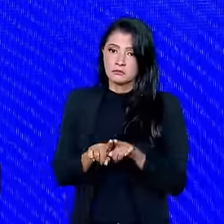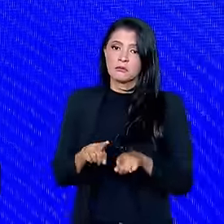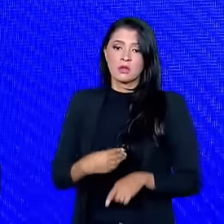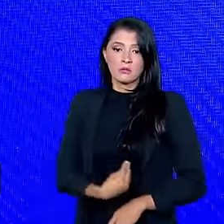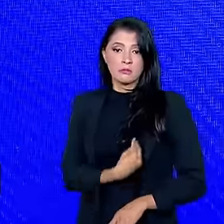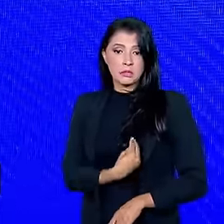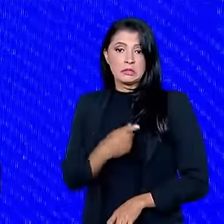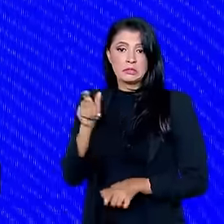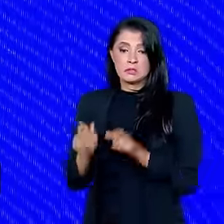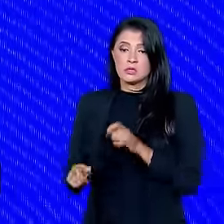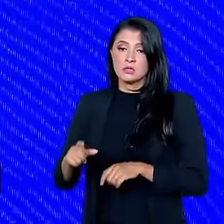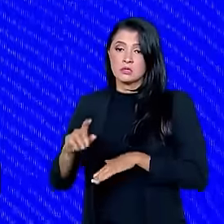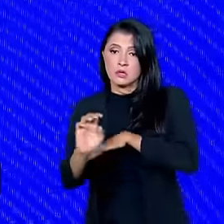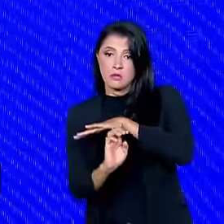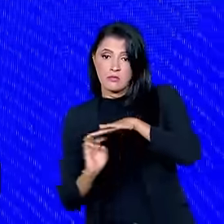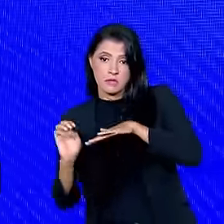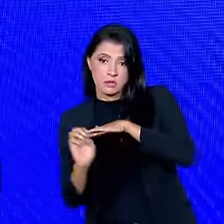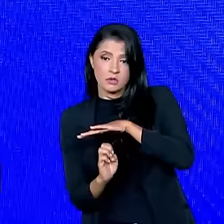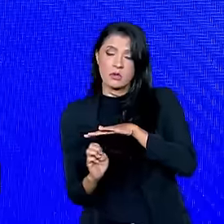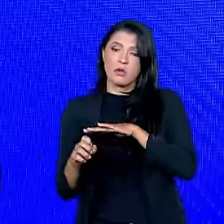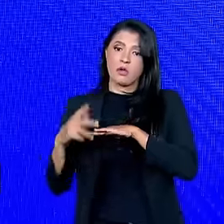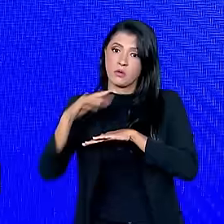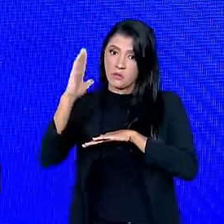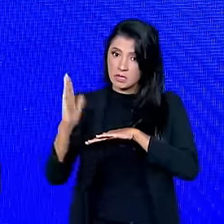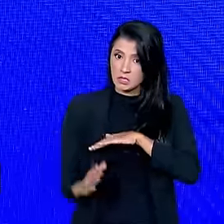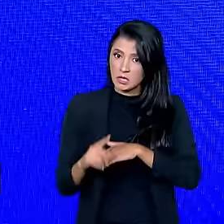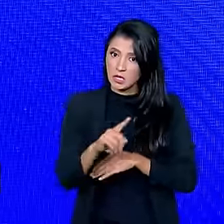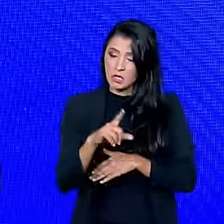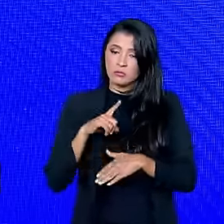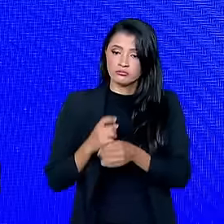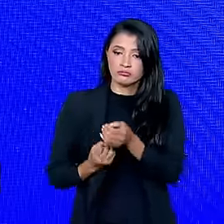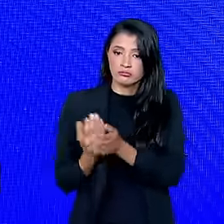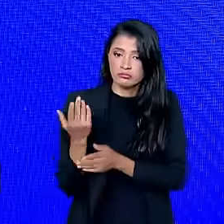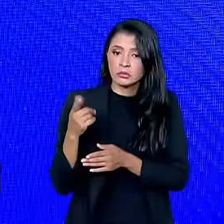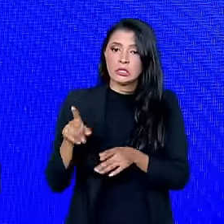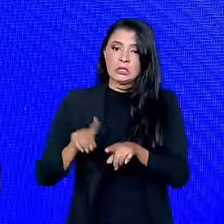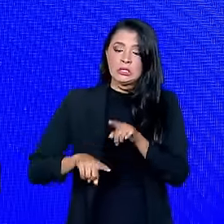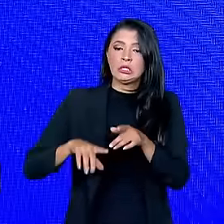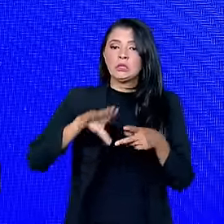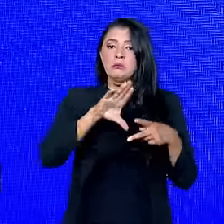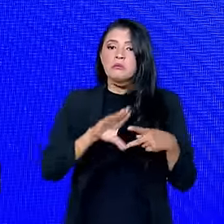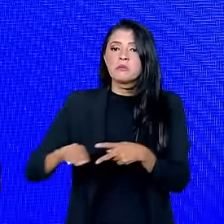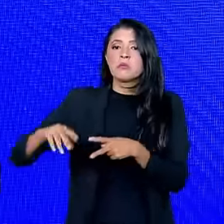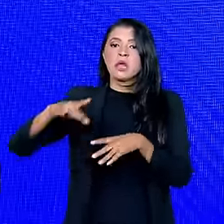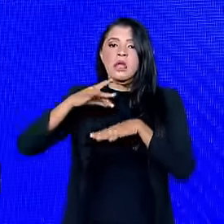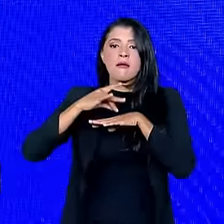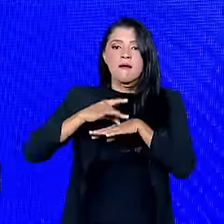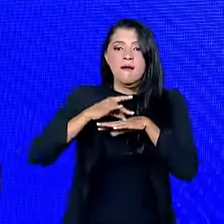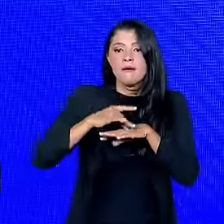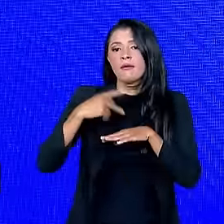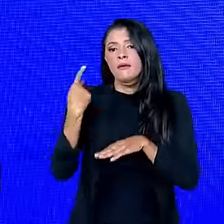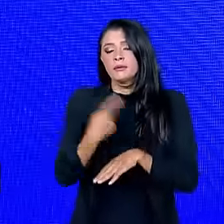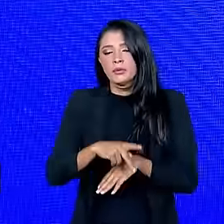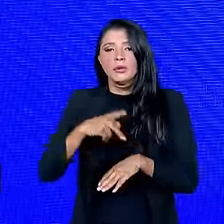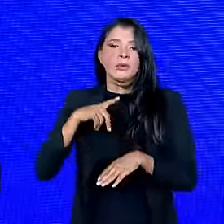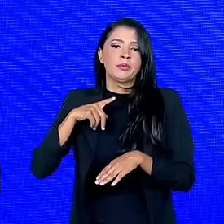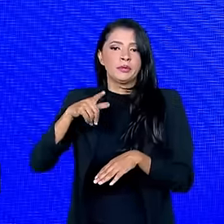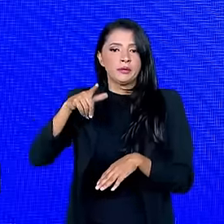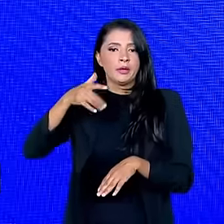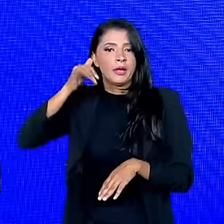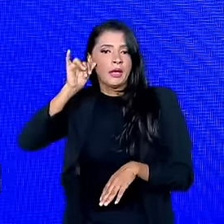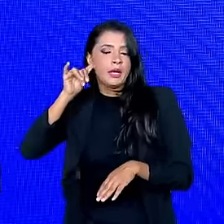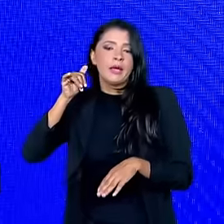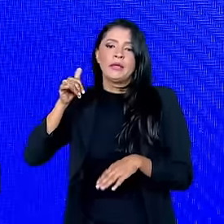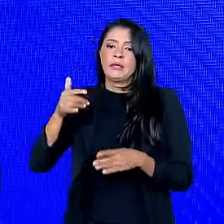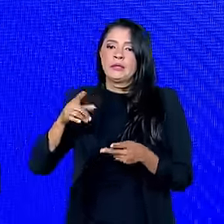empresários brasileiros, produtores e fabricantes de proteína animal, de grãos, que